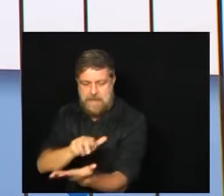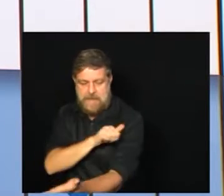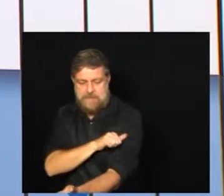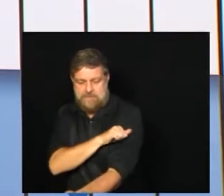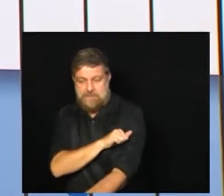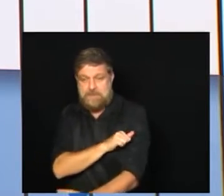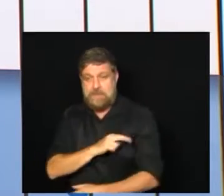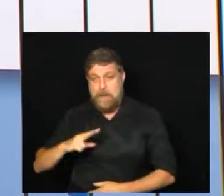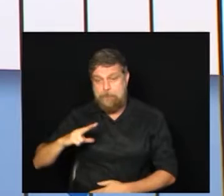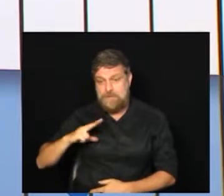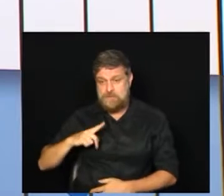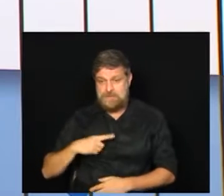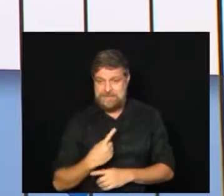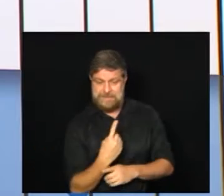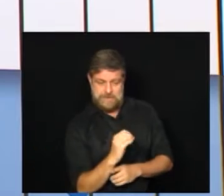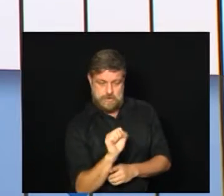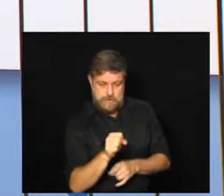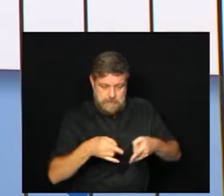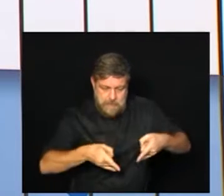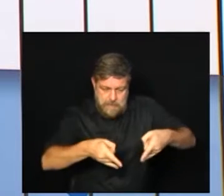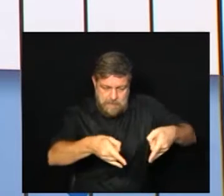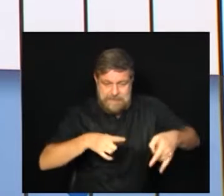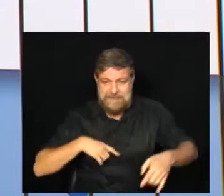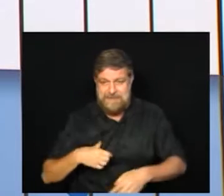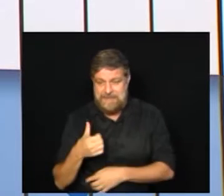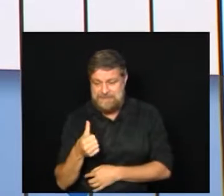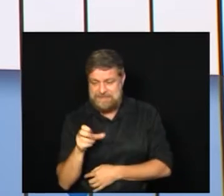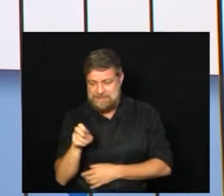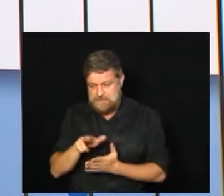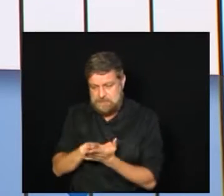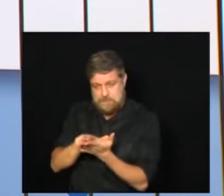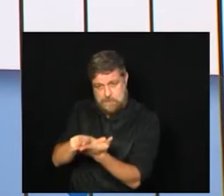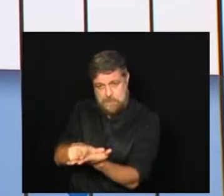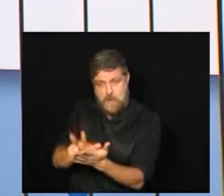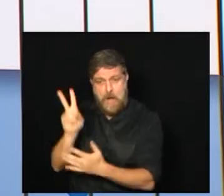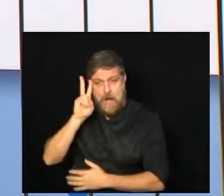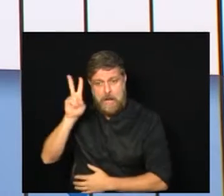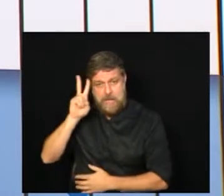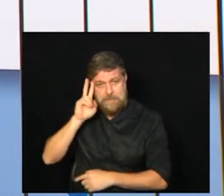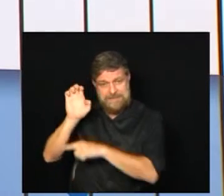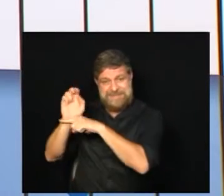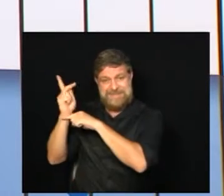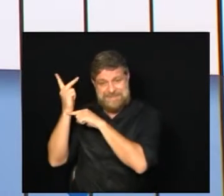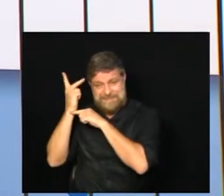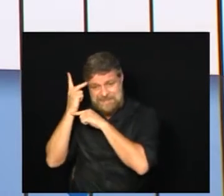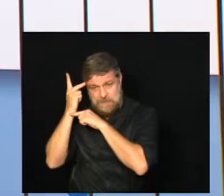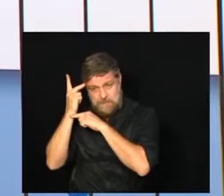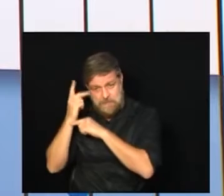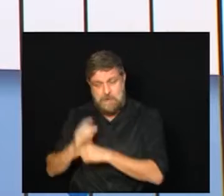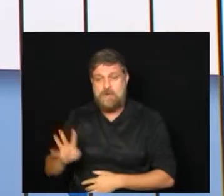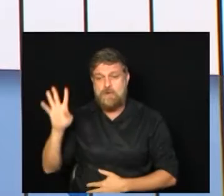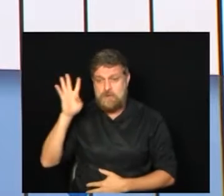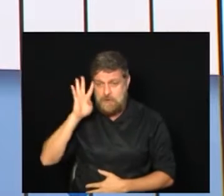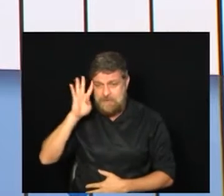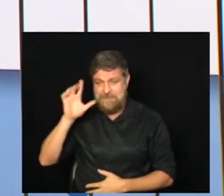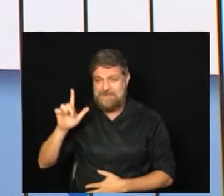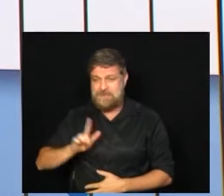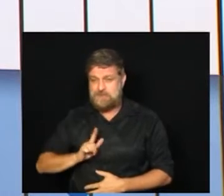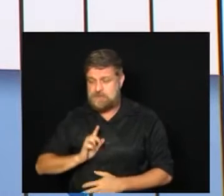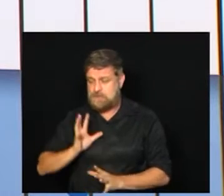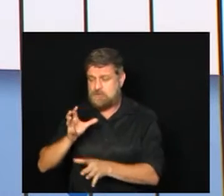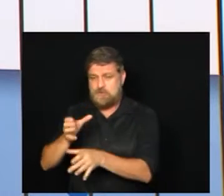particular, 108 leitos, dos quais 65 ocupados. Lembrando que no estado de São Paulo, nesta quarta-feira, nós tínhamos